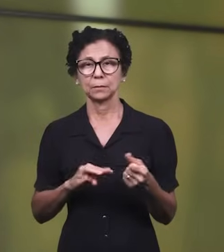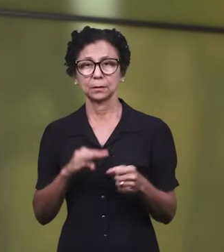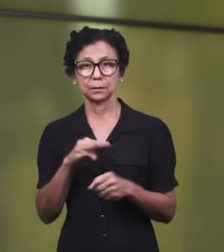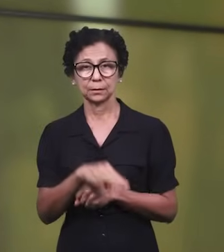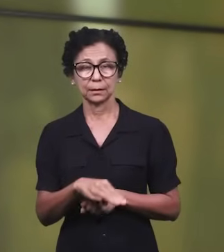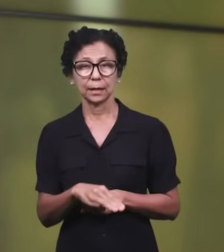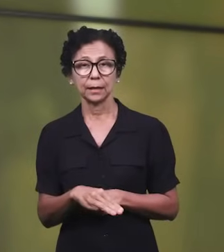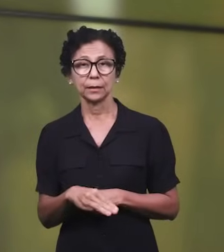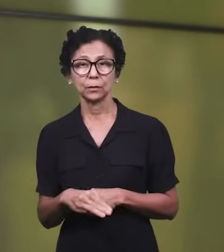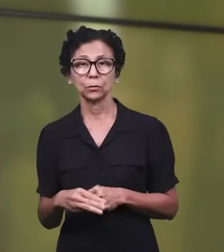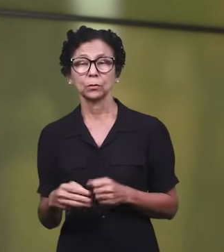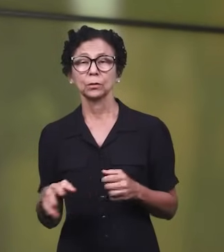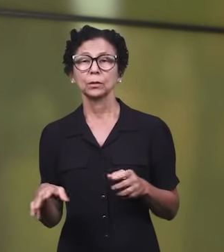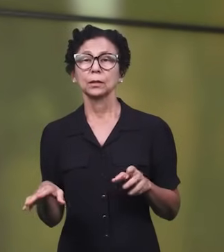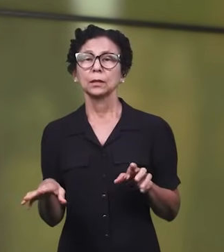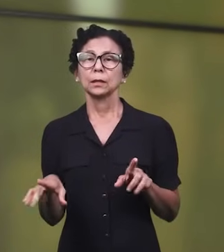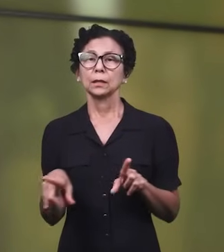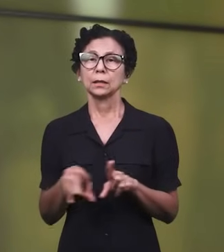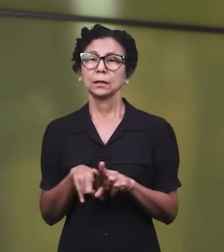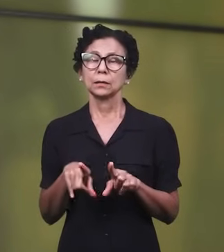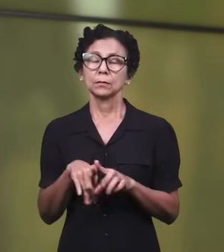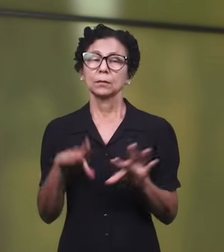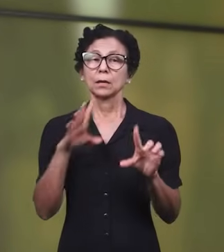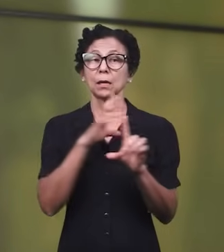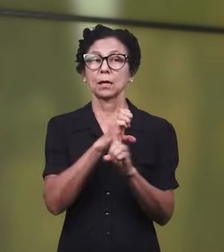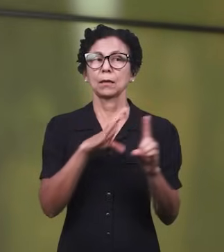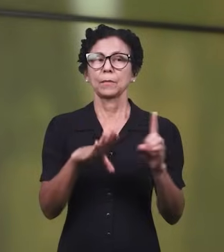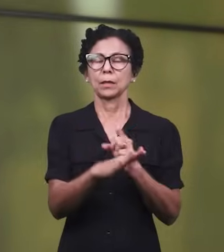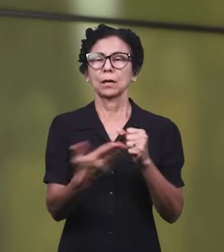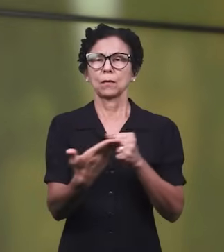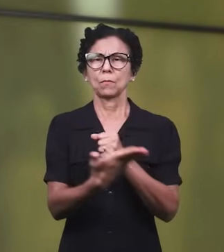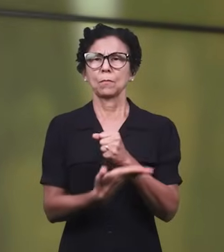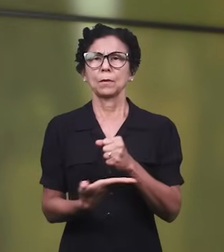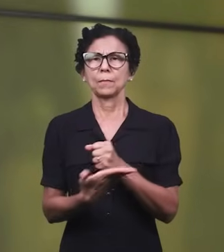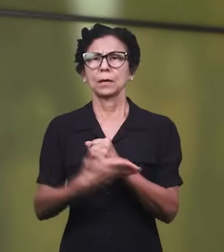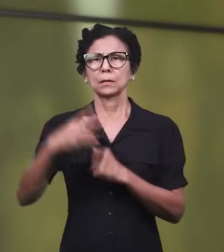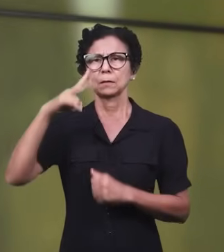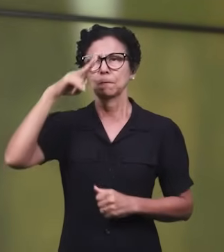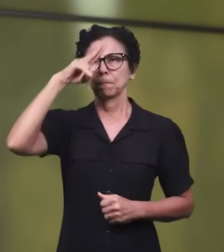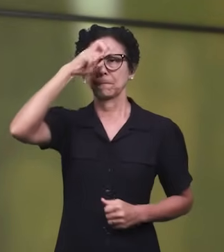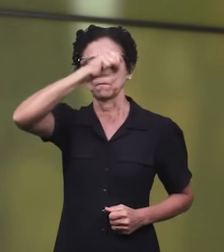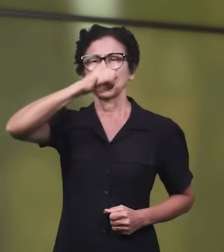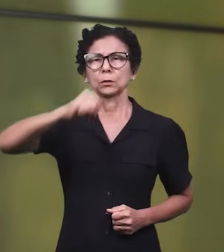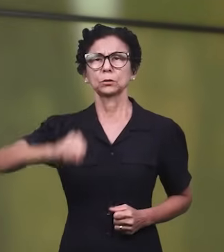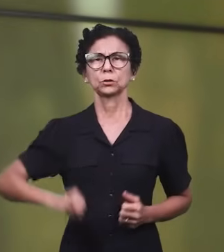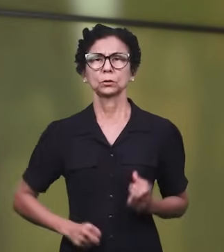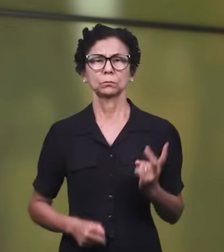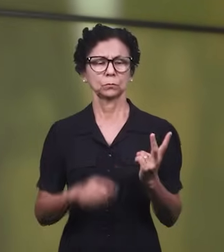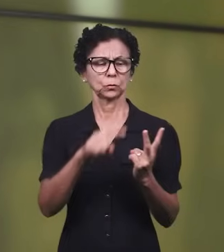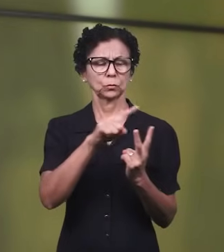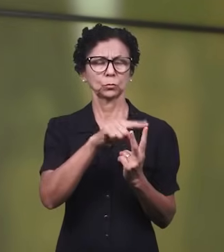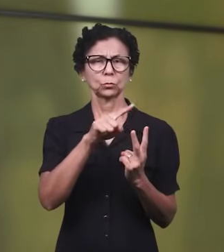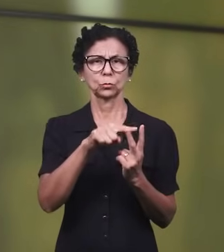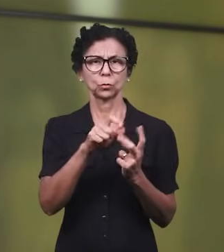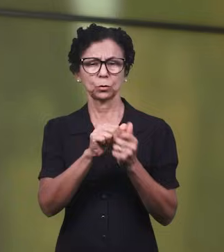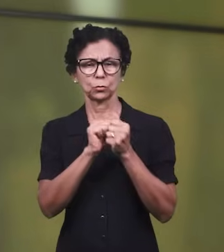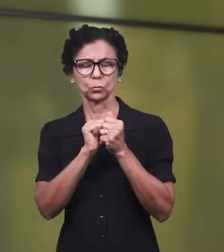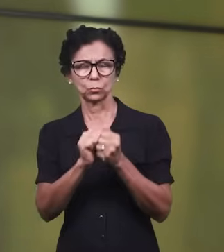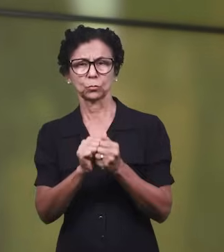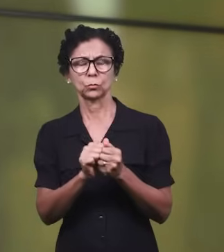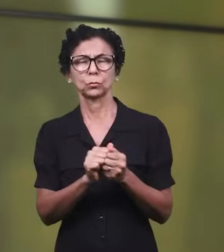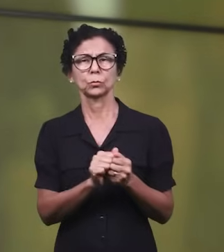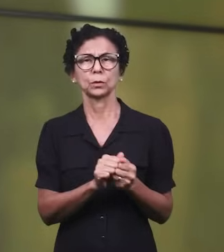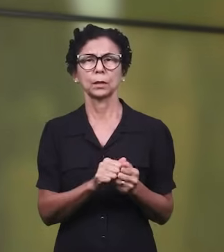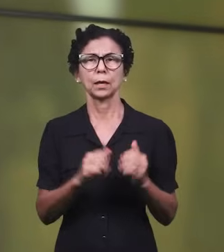bíblica dominical, é uma base muito forte. A gente sempre diz, né, são duas mãos que trabalham juntas, as da igreja e a